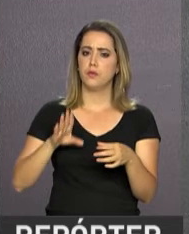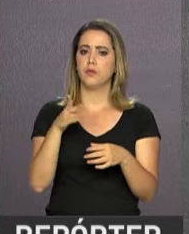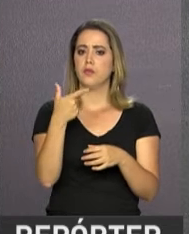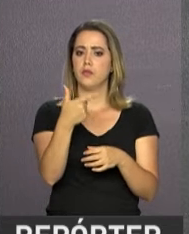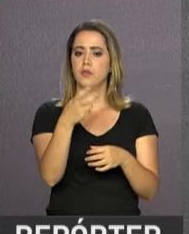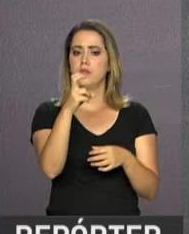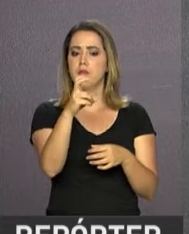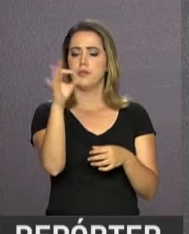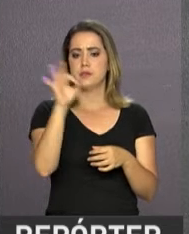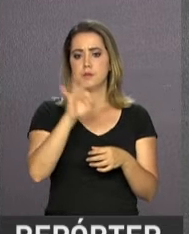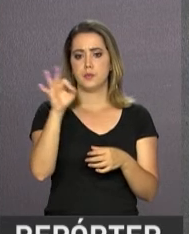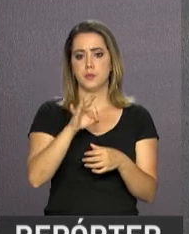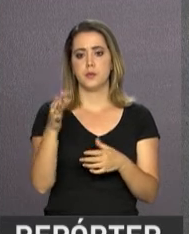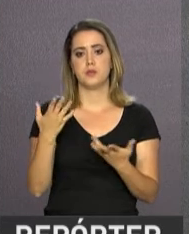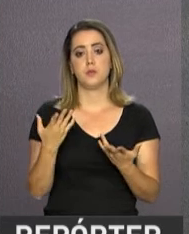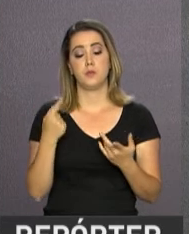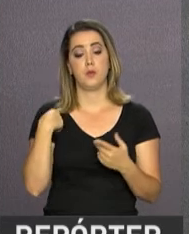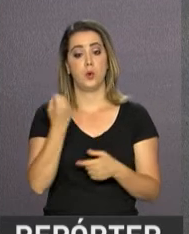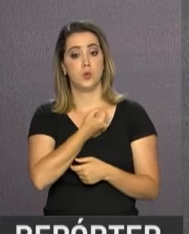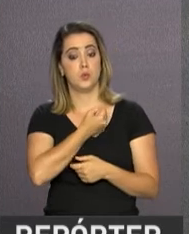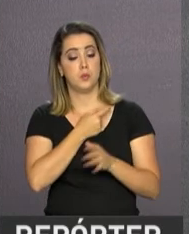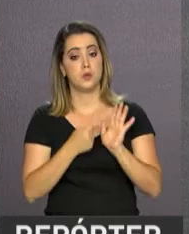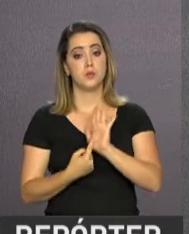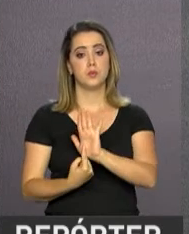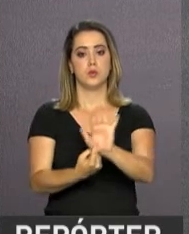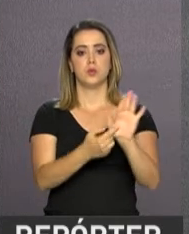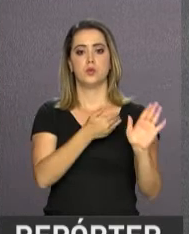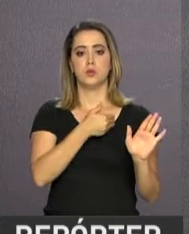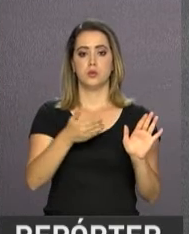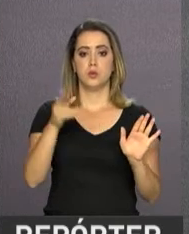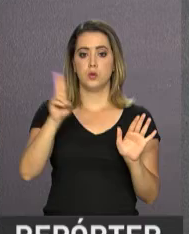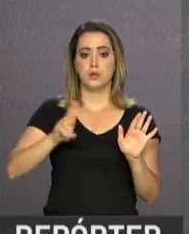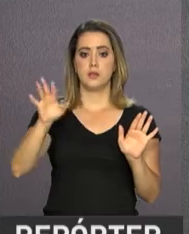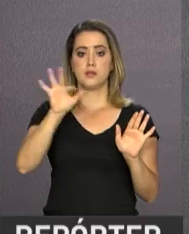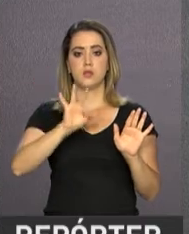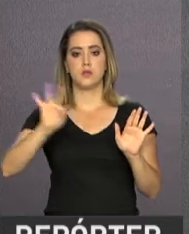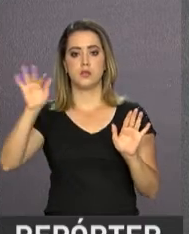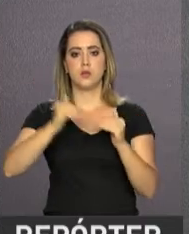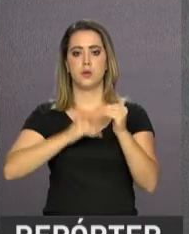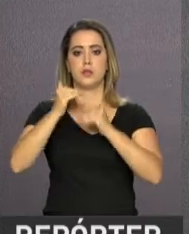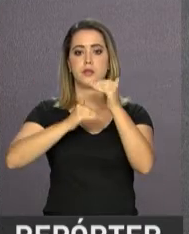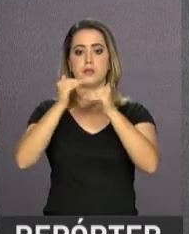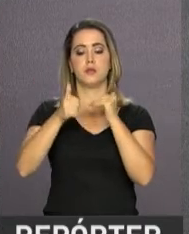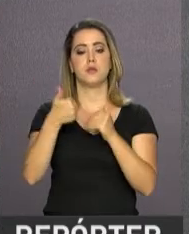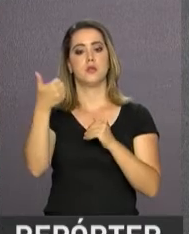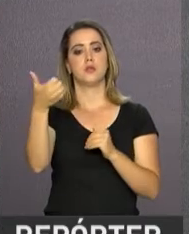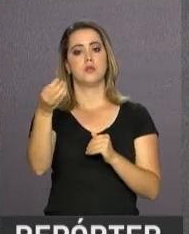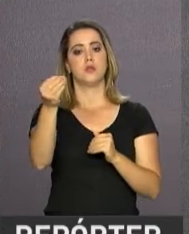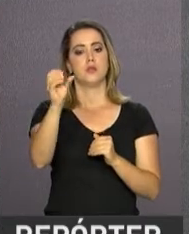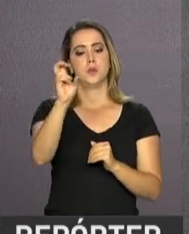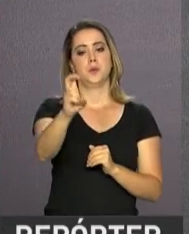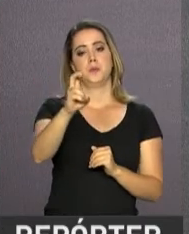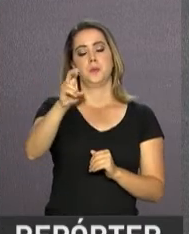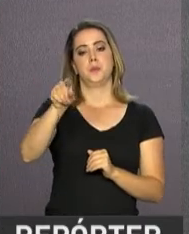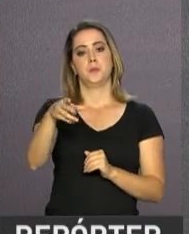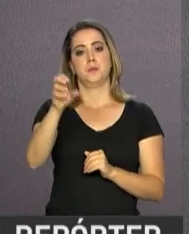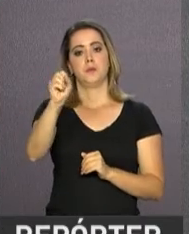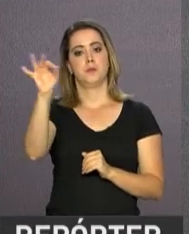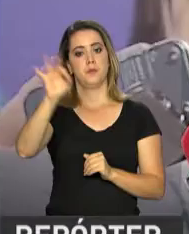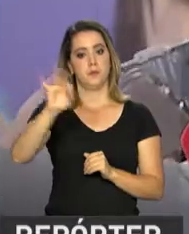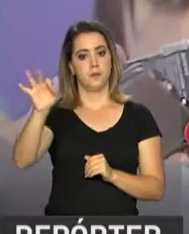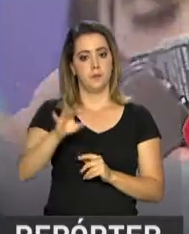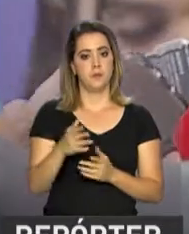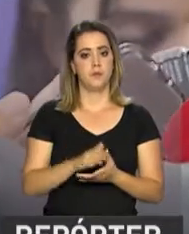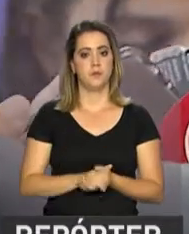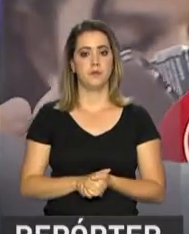25% os dados apontam que a rede federal foi a que mais cresceu na última década um aumento de 65,8 por cento